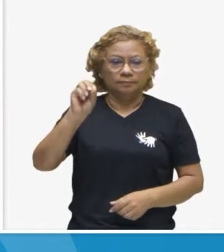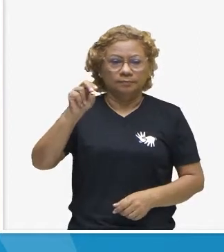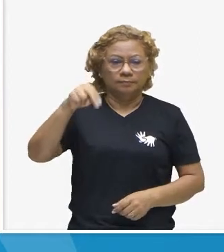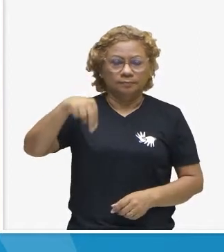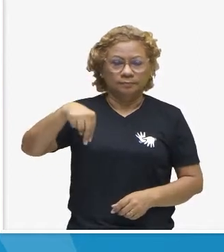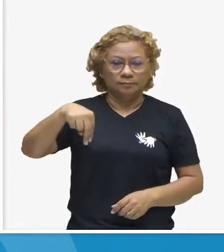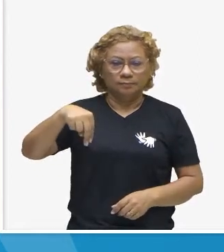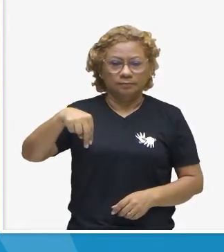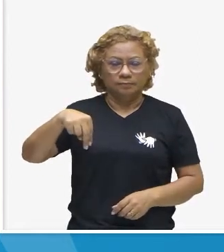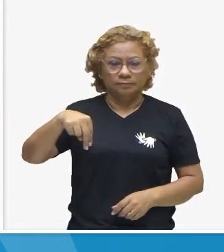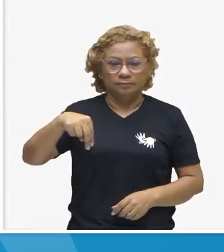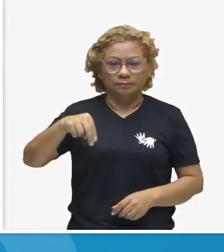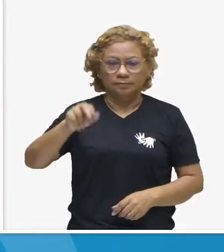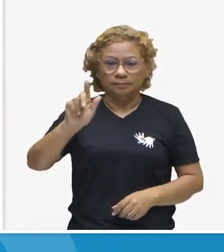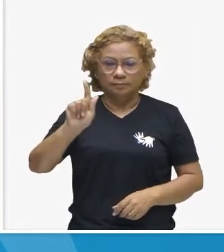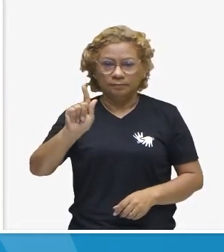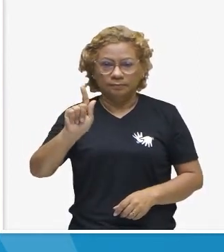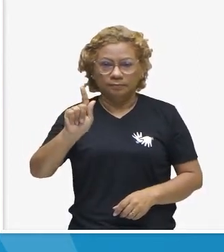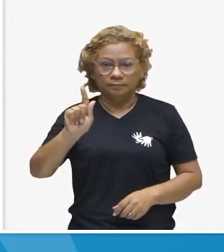quer dizer